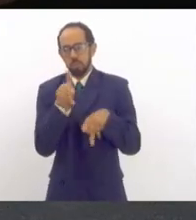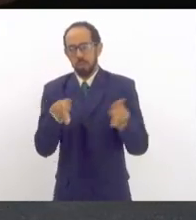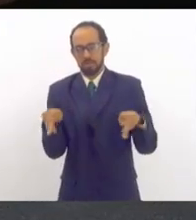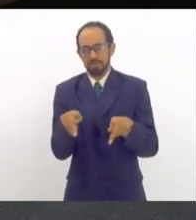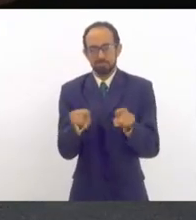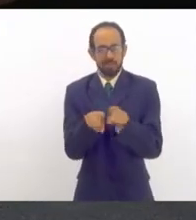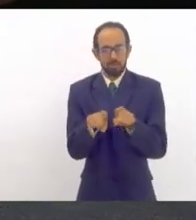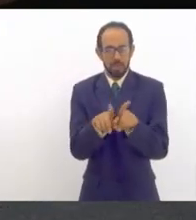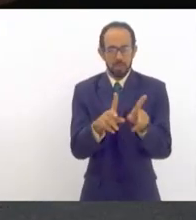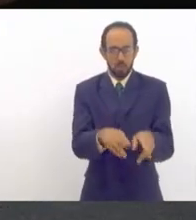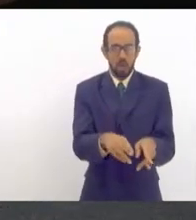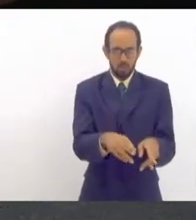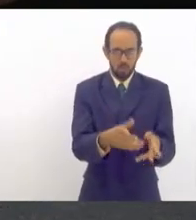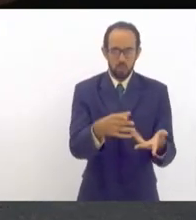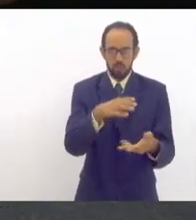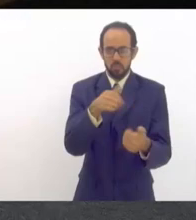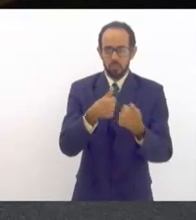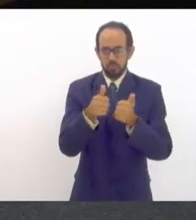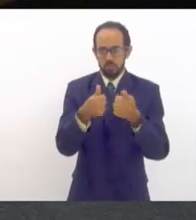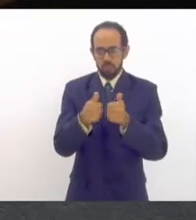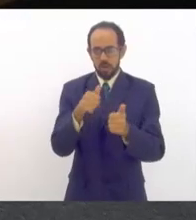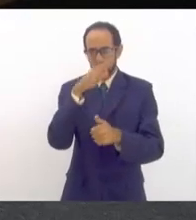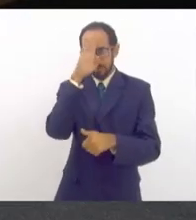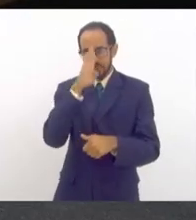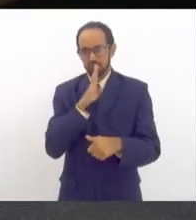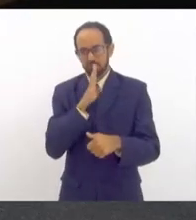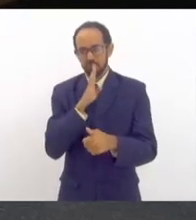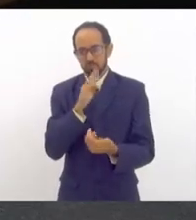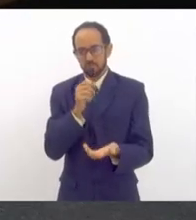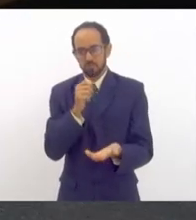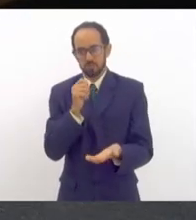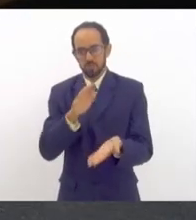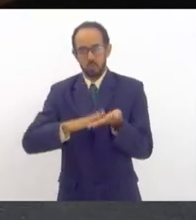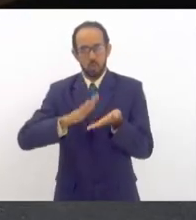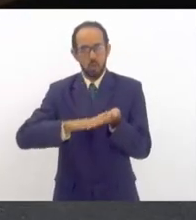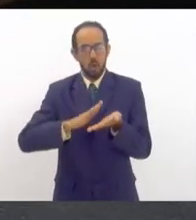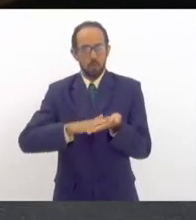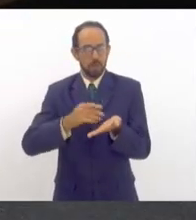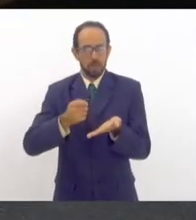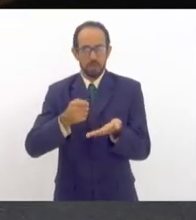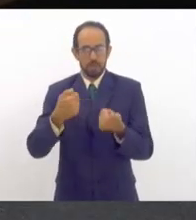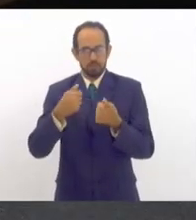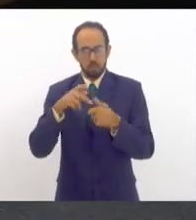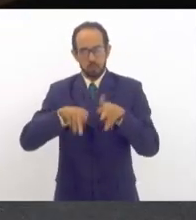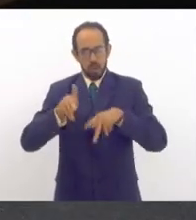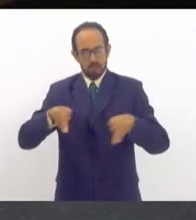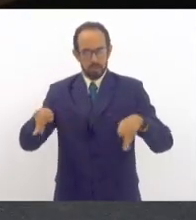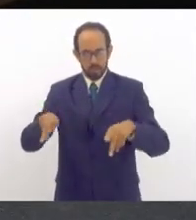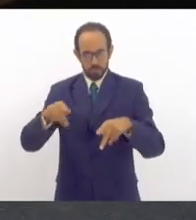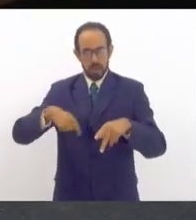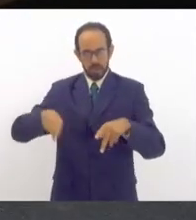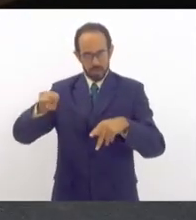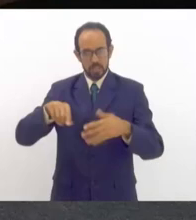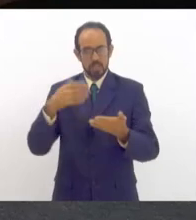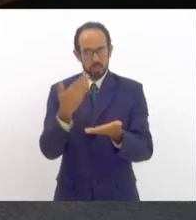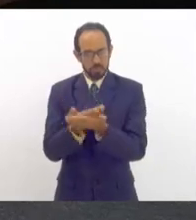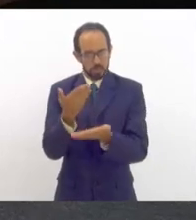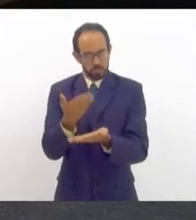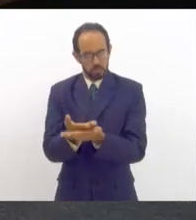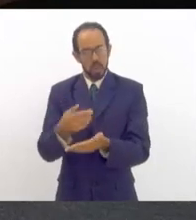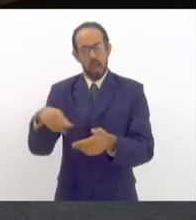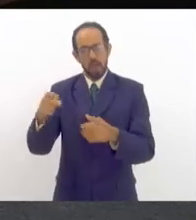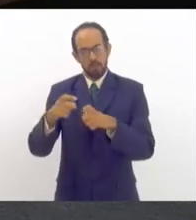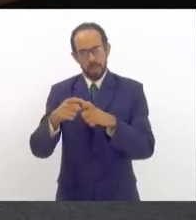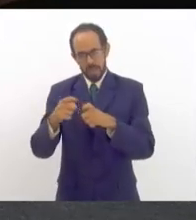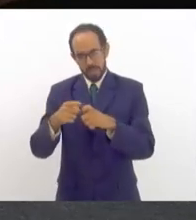transporte público gratuito sem cobrar da população que pega o ônibus para estudar para o médico para trabalhar